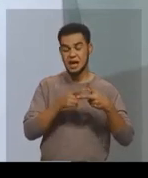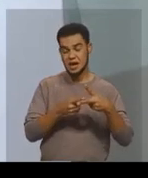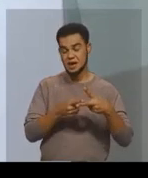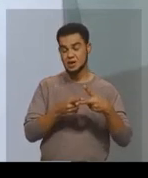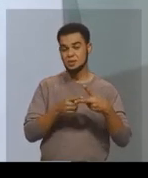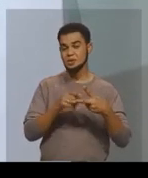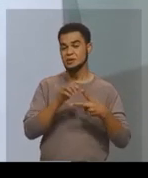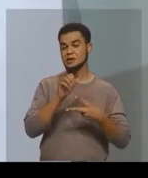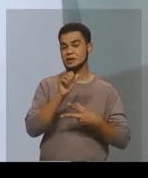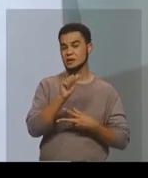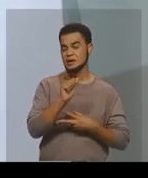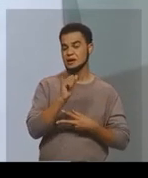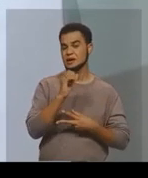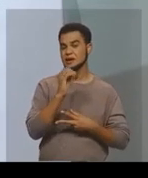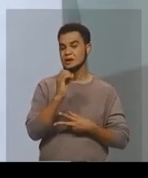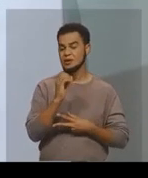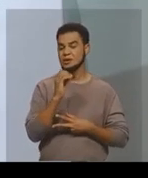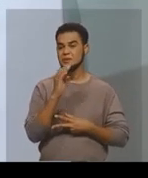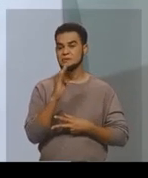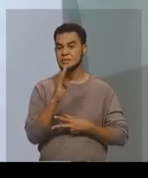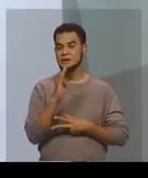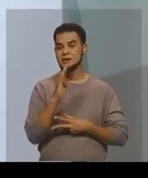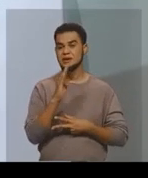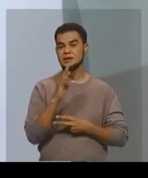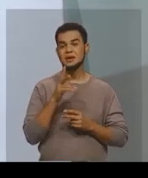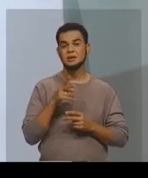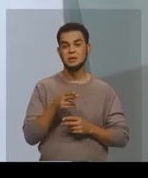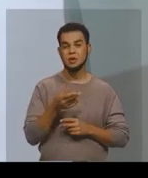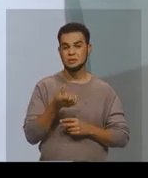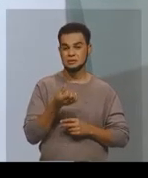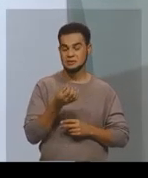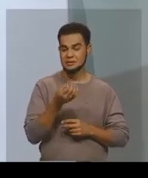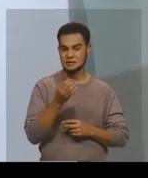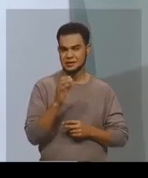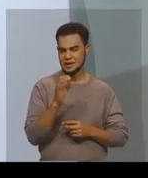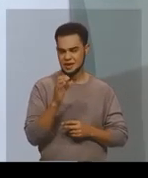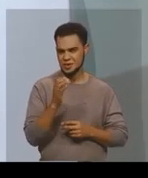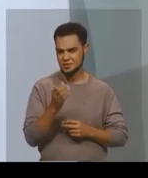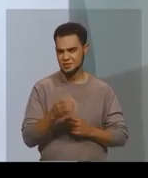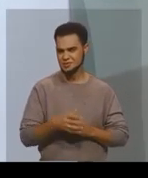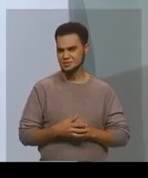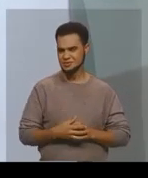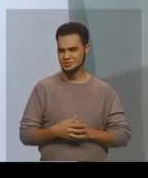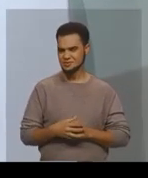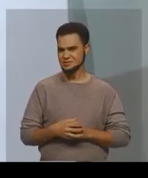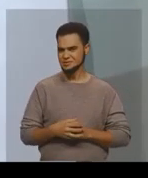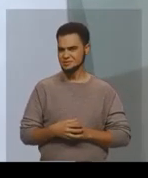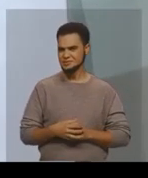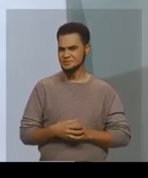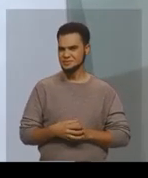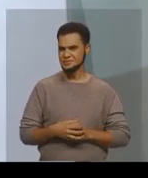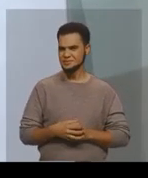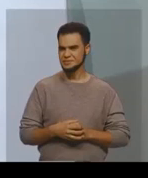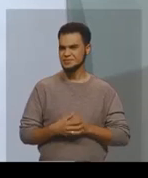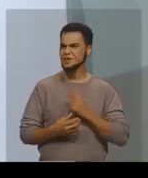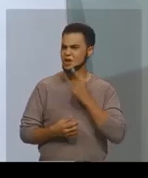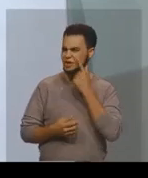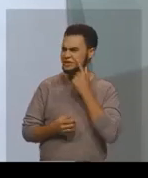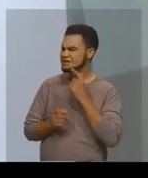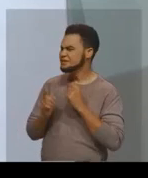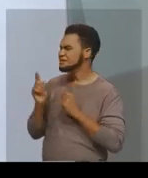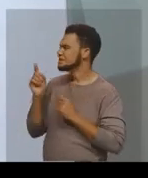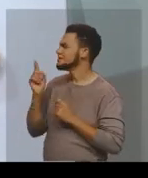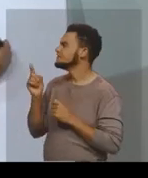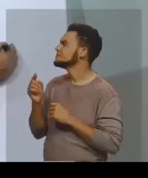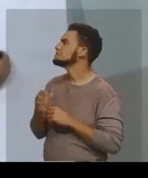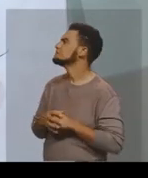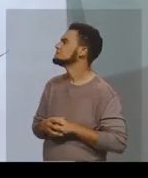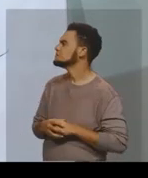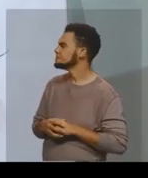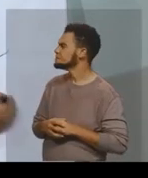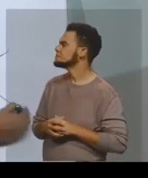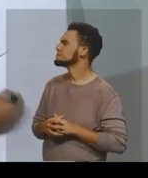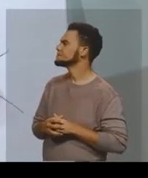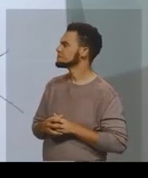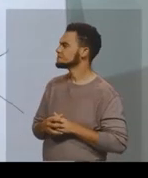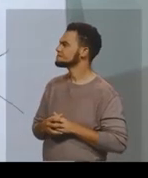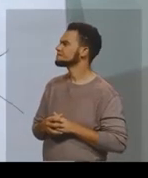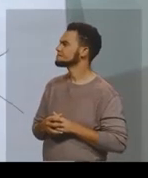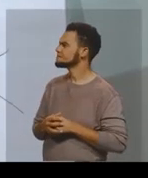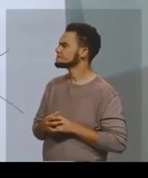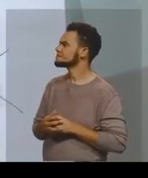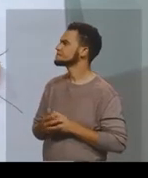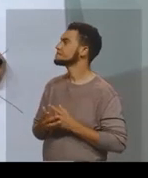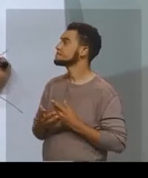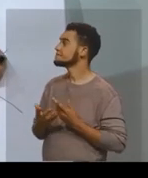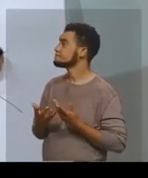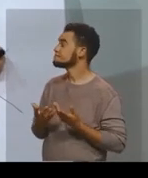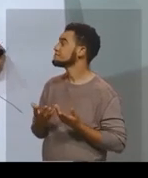AOB é igual a 60 graus, certo? Então, eu quero um ângulo de 60 graus. Então, eu